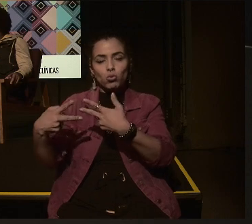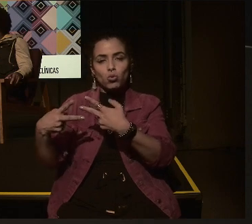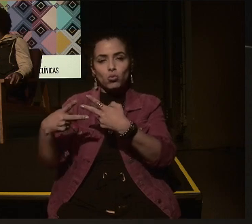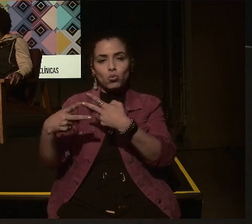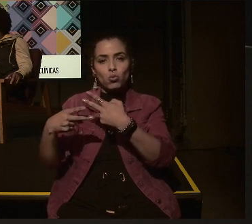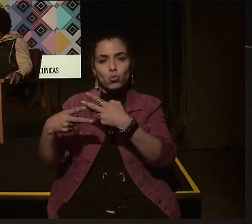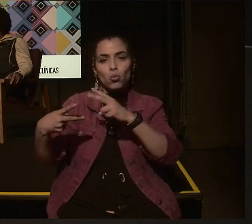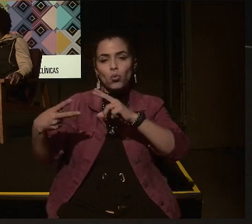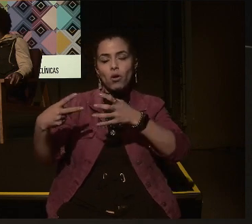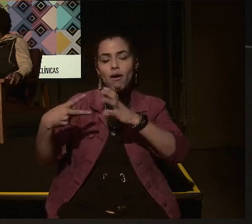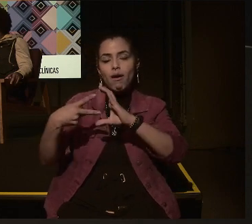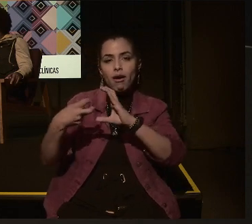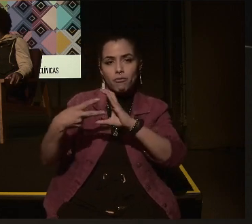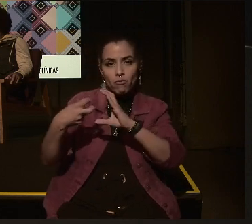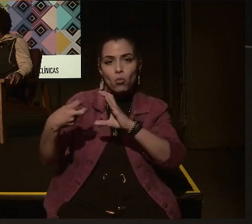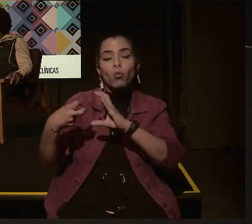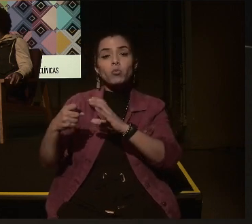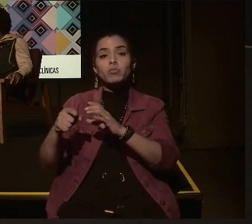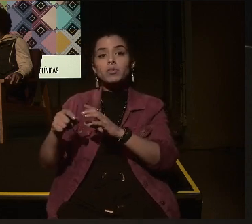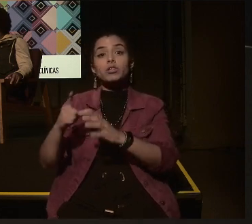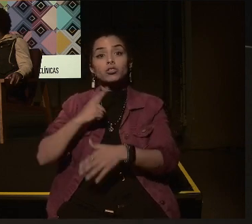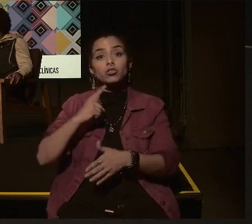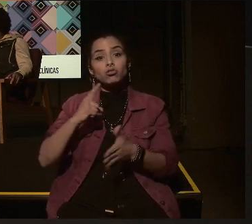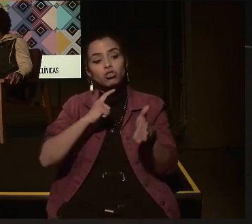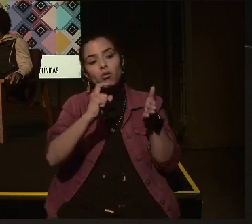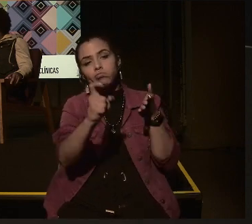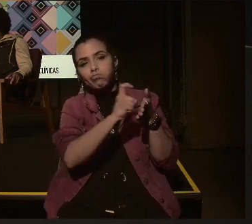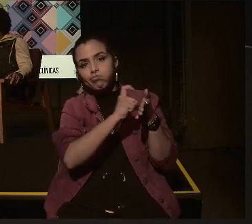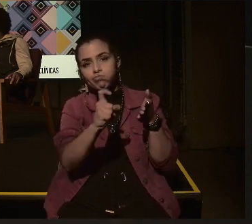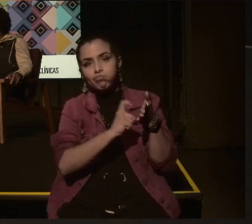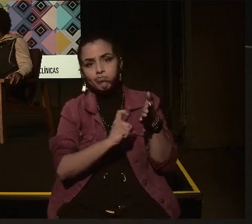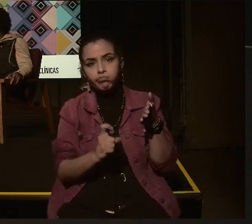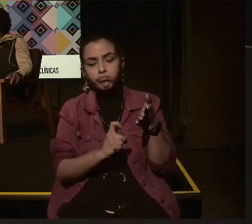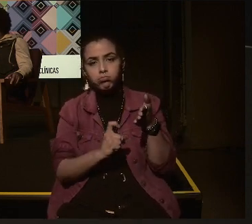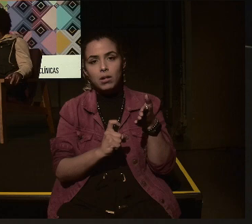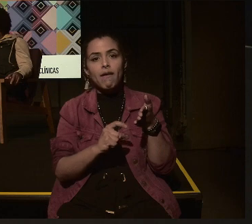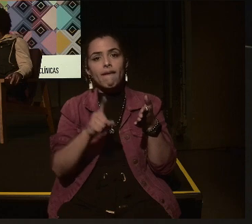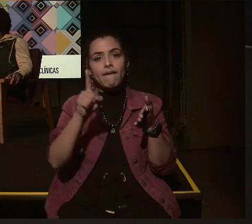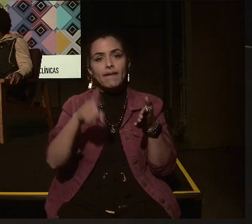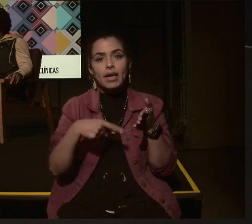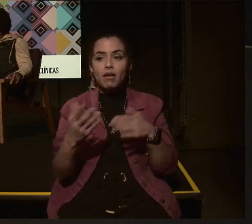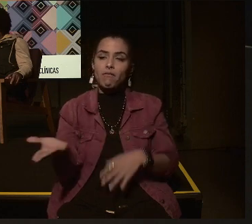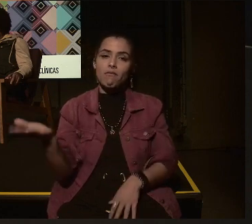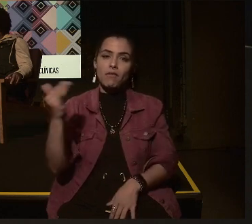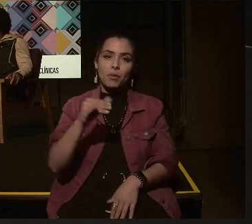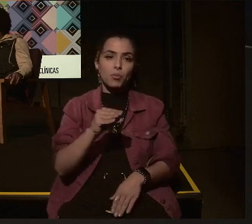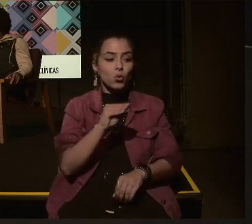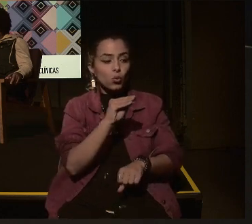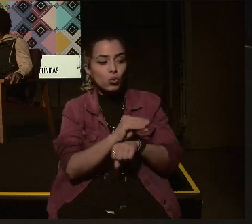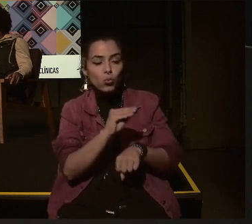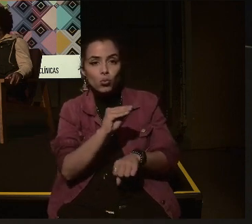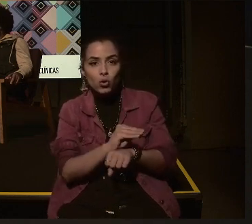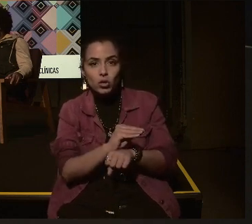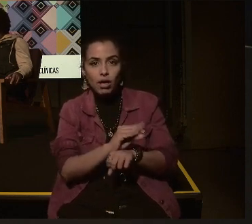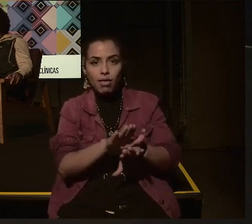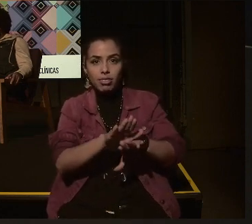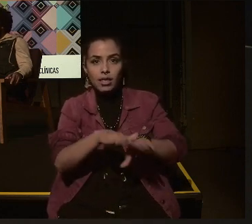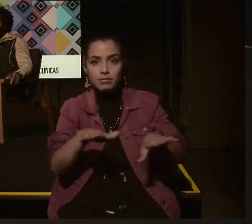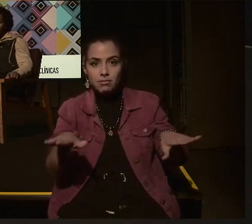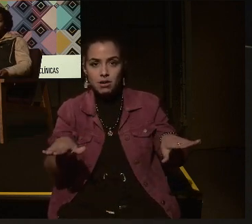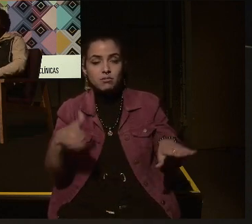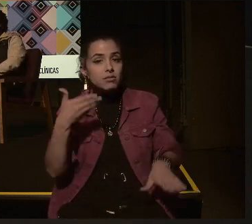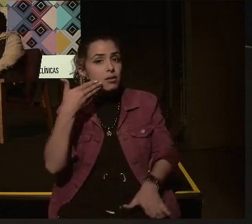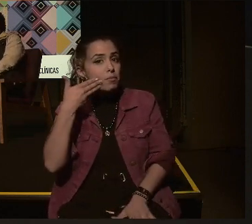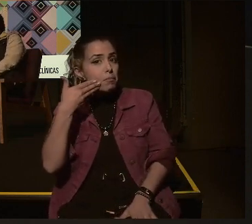majoritariamente negro. Tinha uma pichação escrito. Vamos cuidar das nossas crianças brancas. No muro da escola, com duas